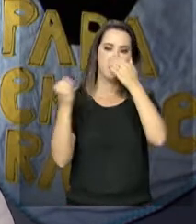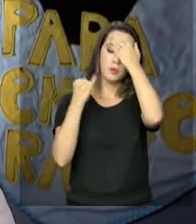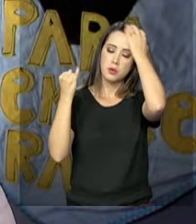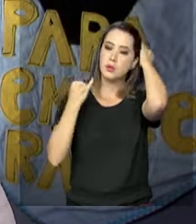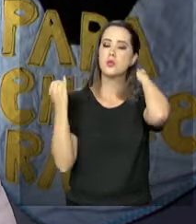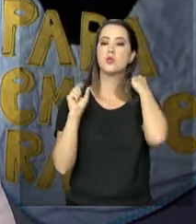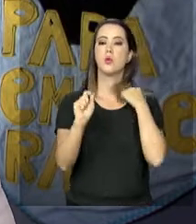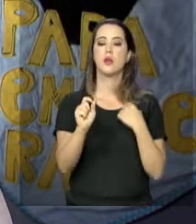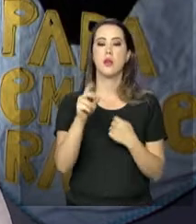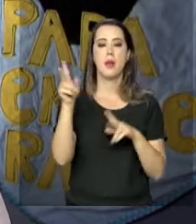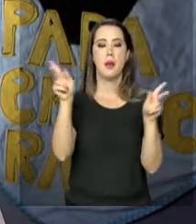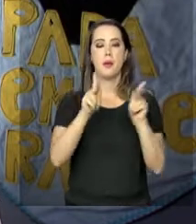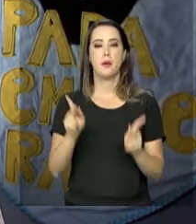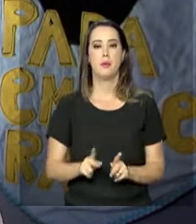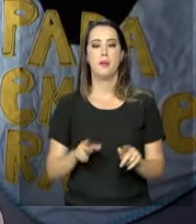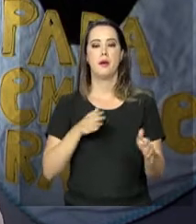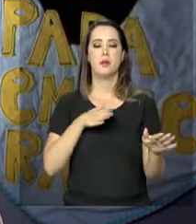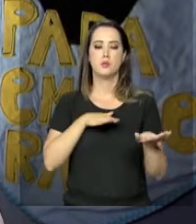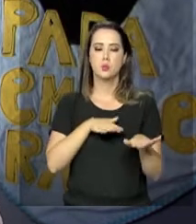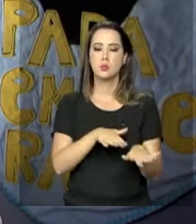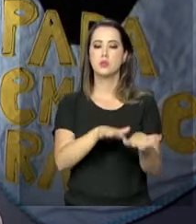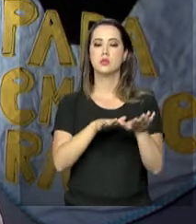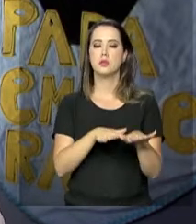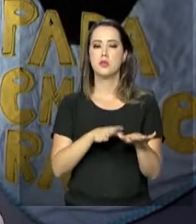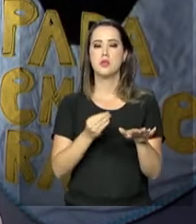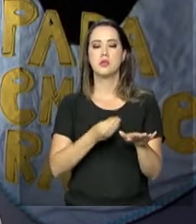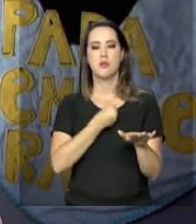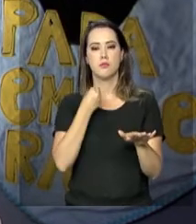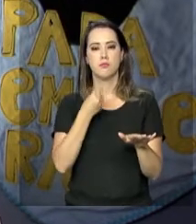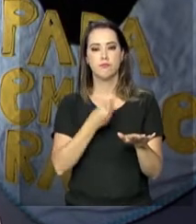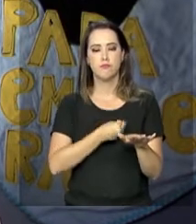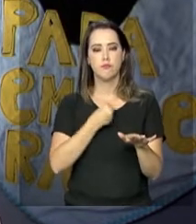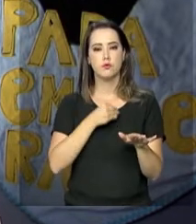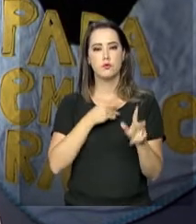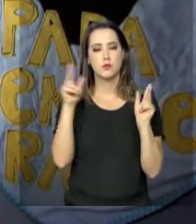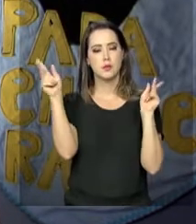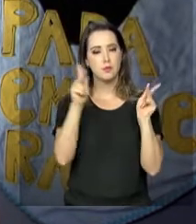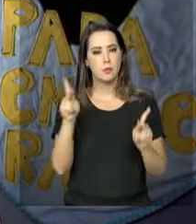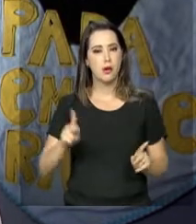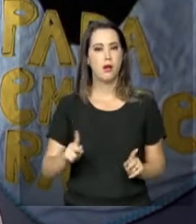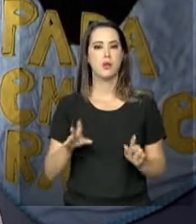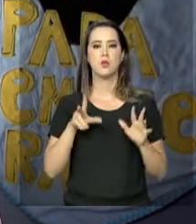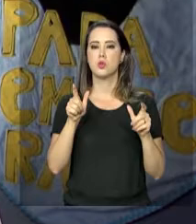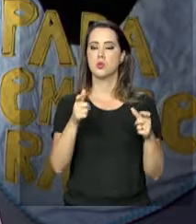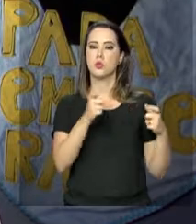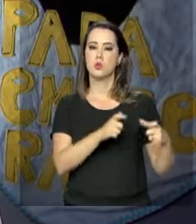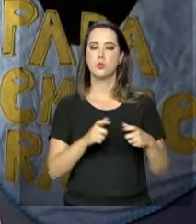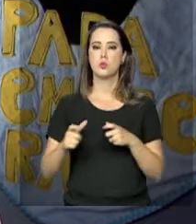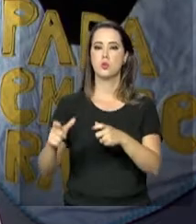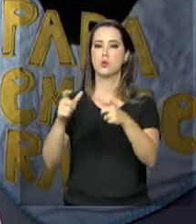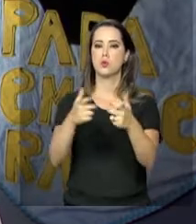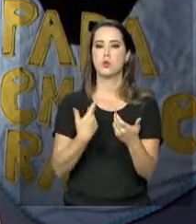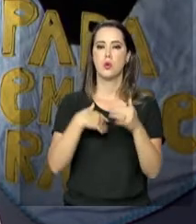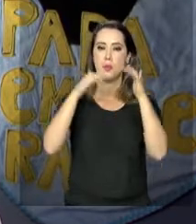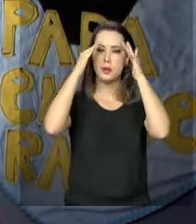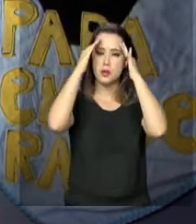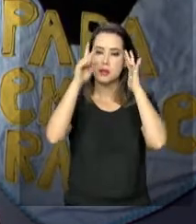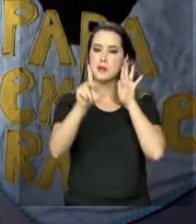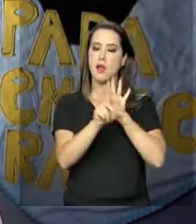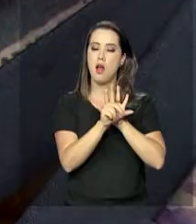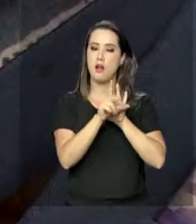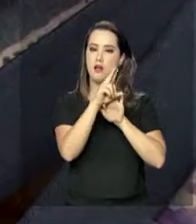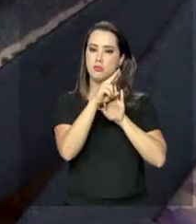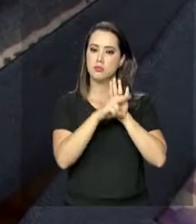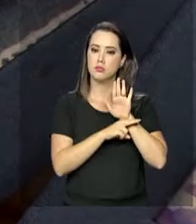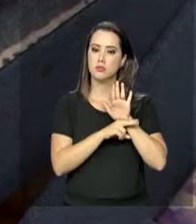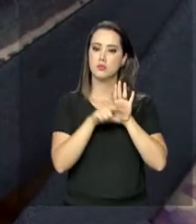é a convivência pacífica entre todos os modais é cumprir o código de trânsito que o